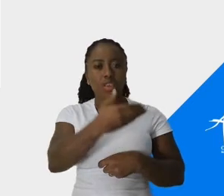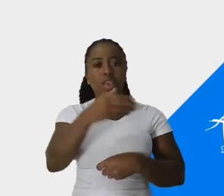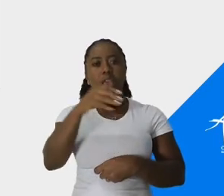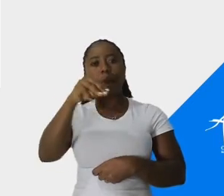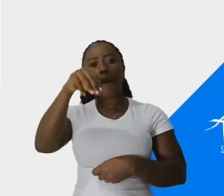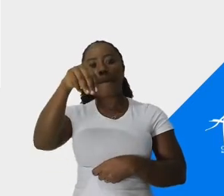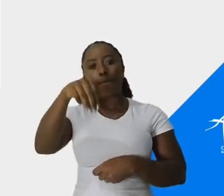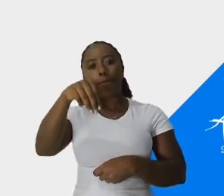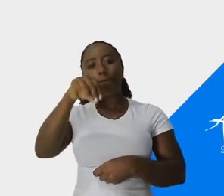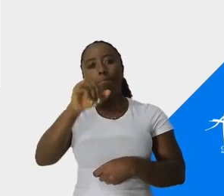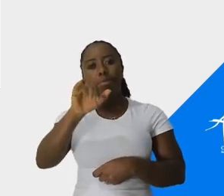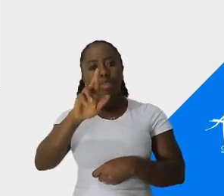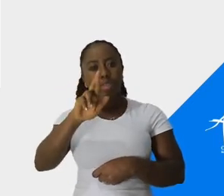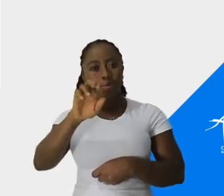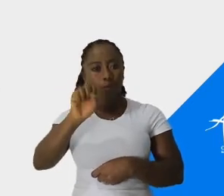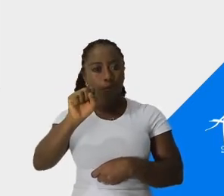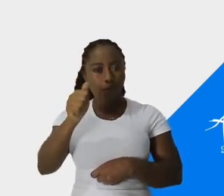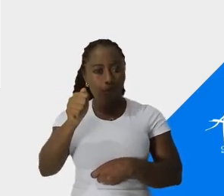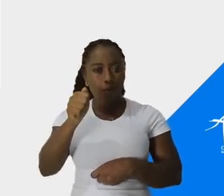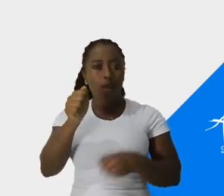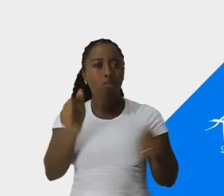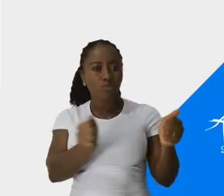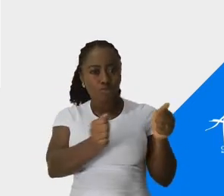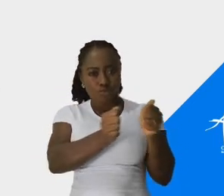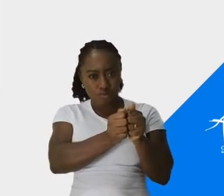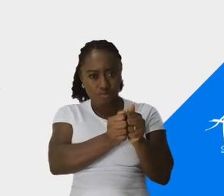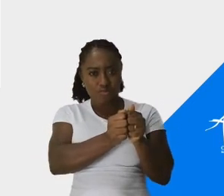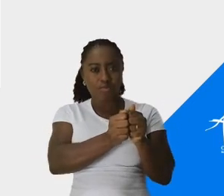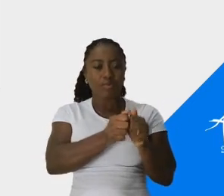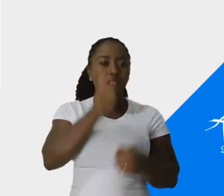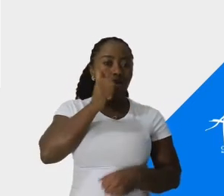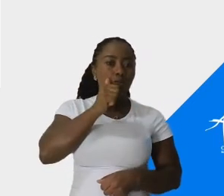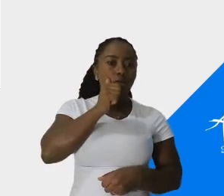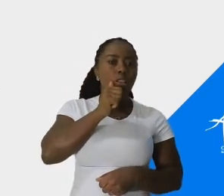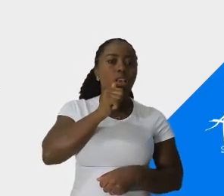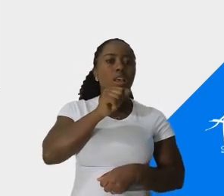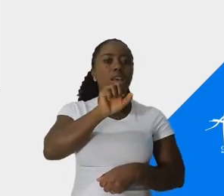doutora Samantha Rocha, no INC, no meu fellow,